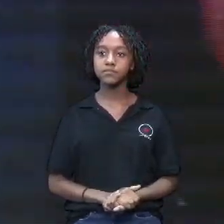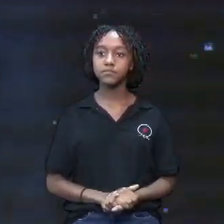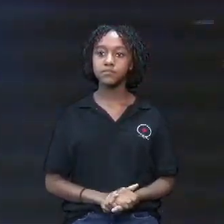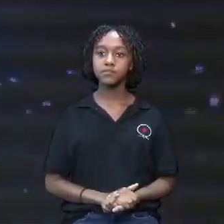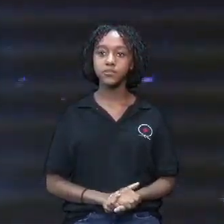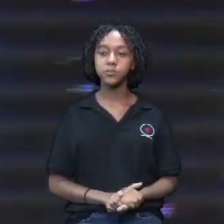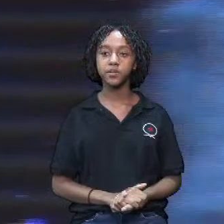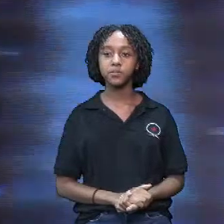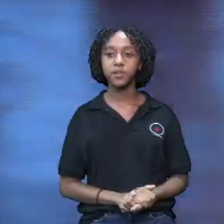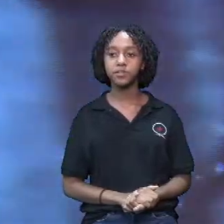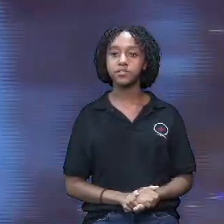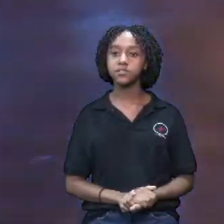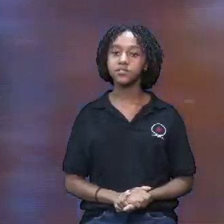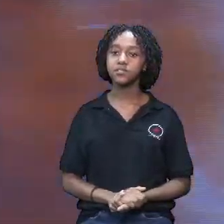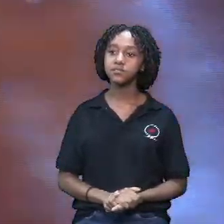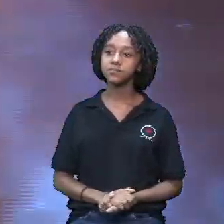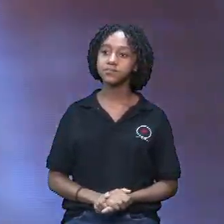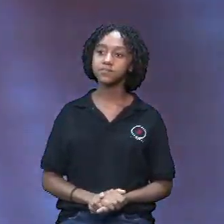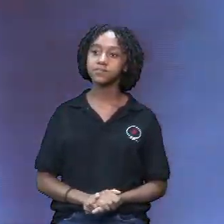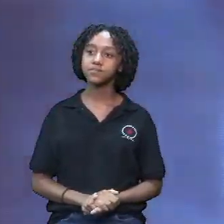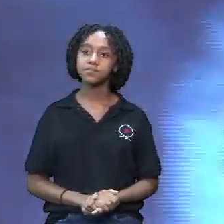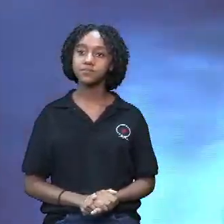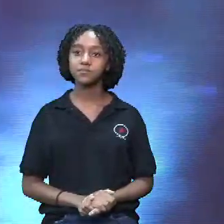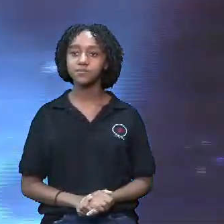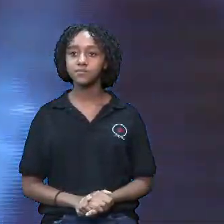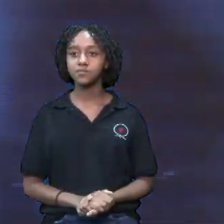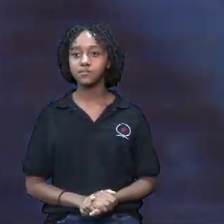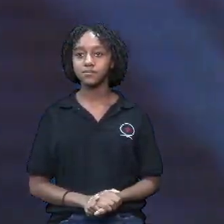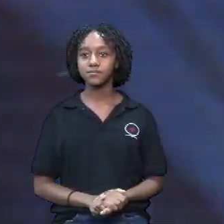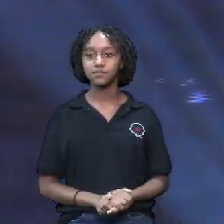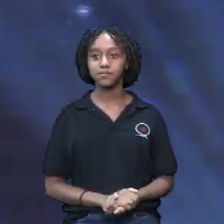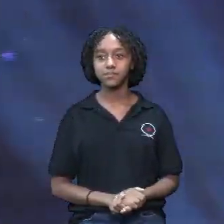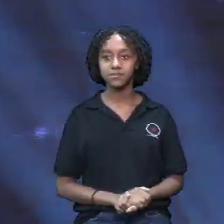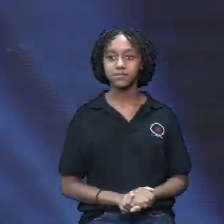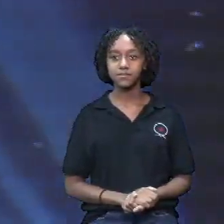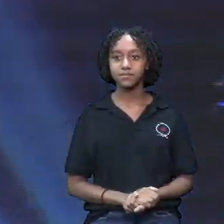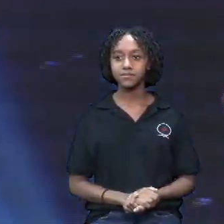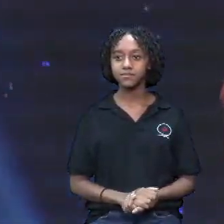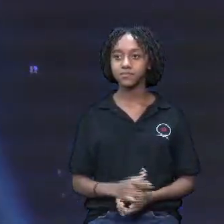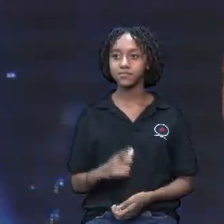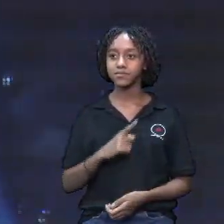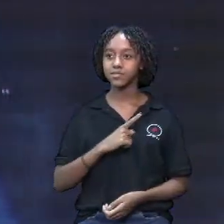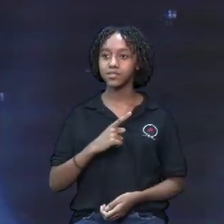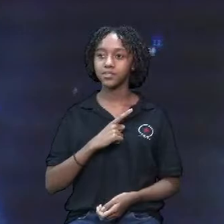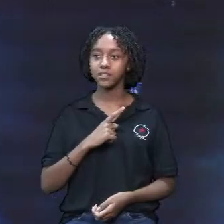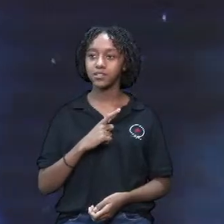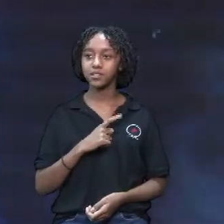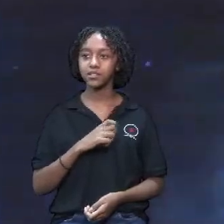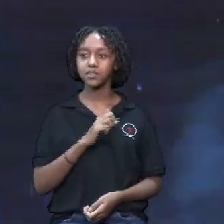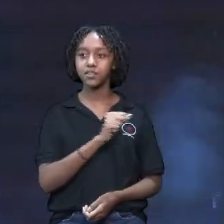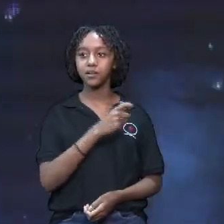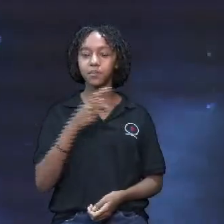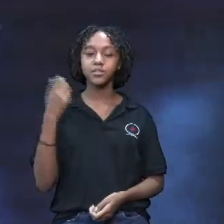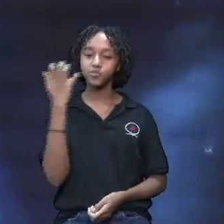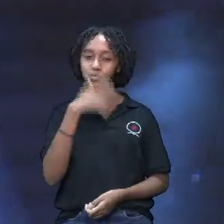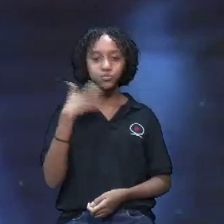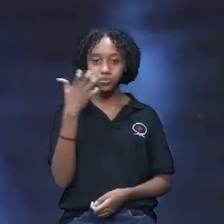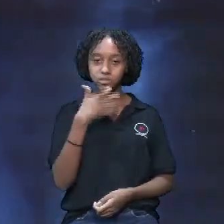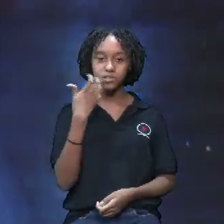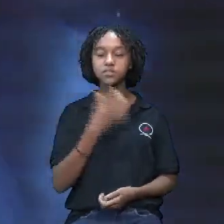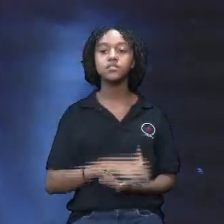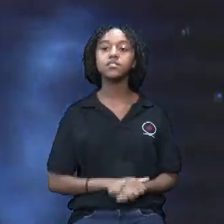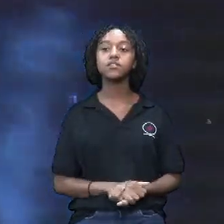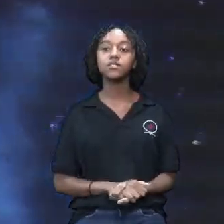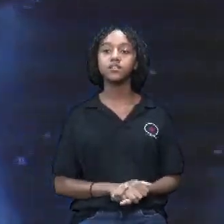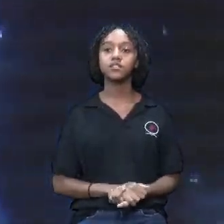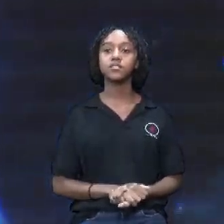Eu lancei essa canção, tá no Spotify, quer dizer, todas as plataformas digitais, né? Não é só Spotify, tem um monte aí, né?